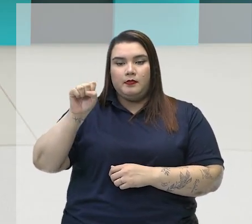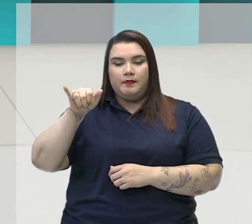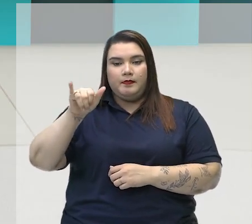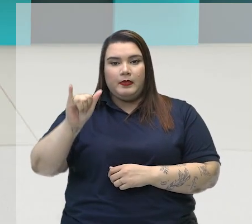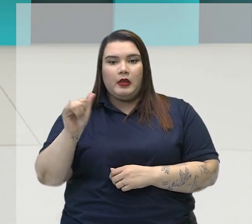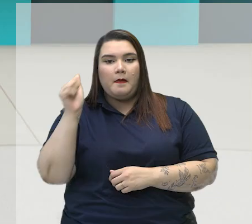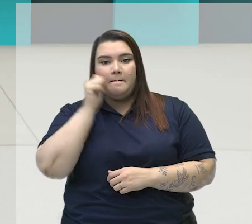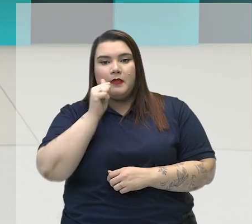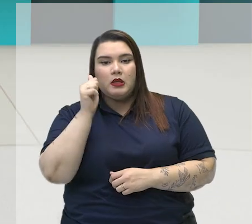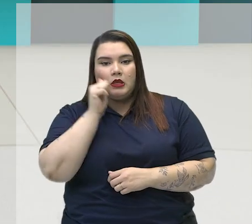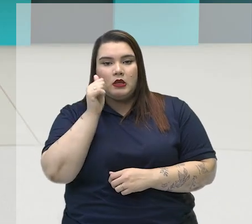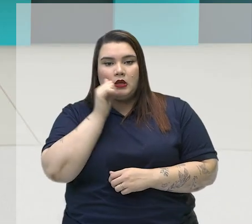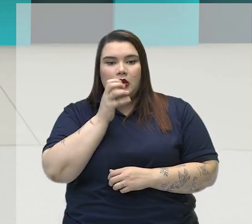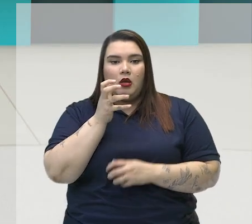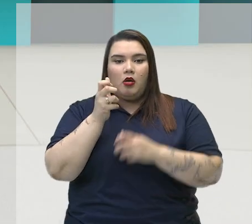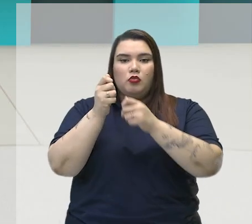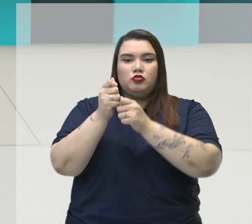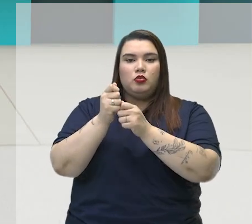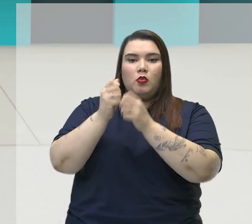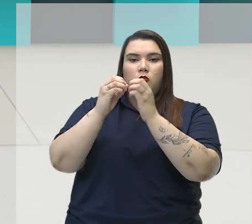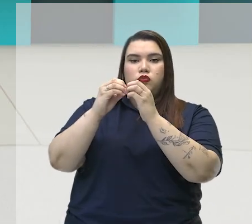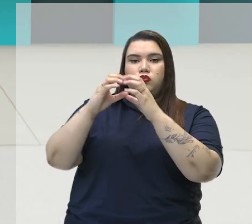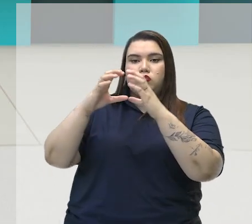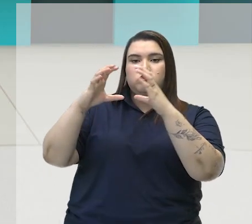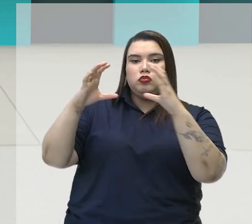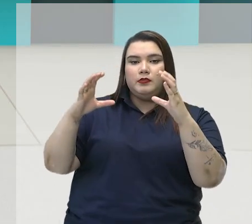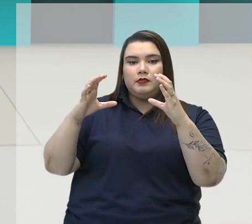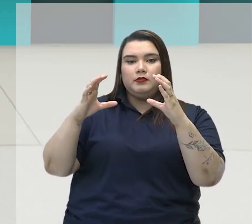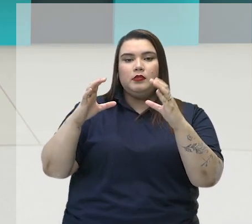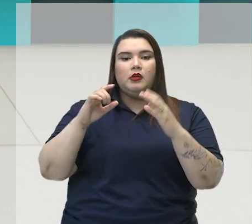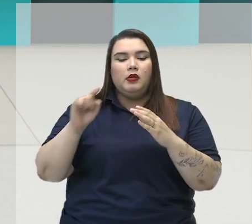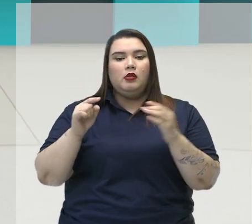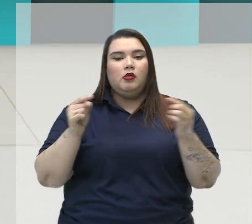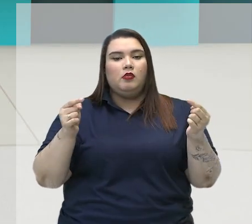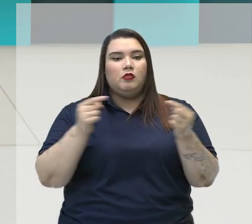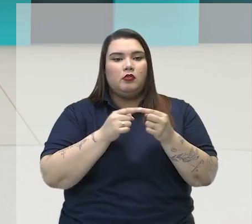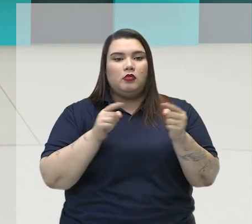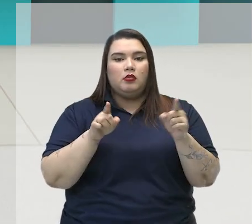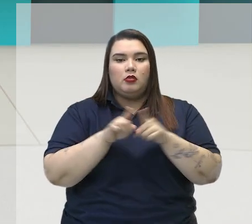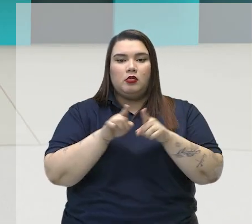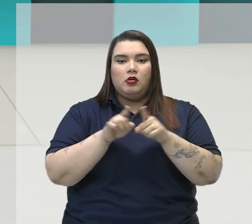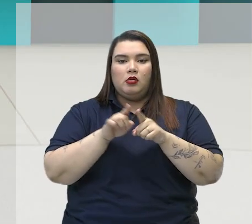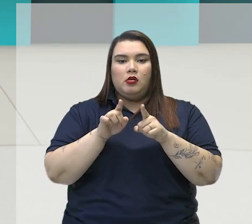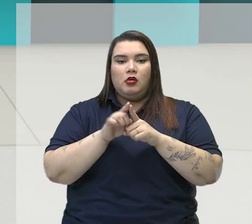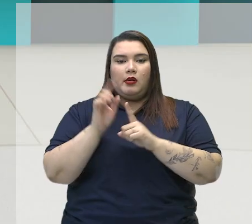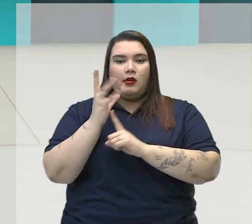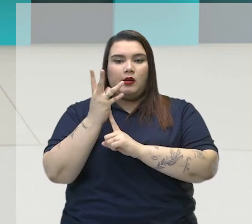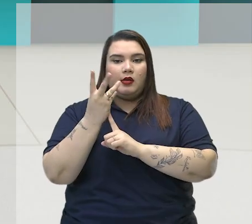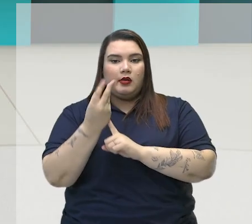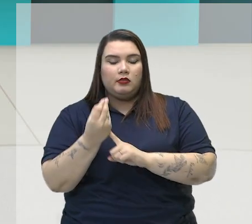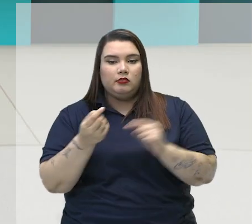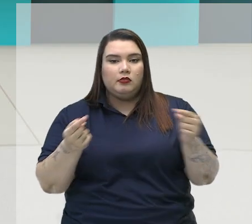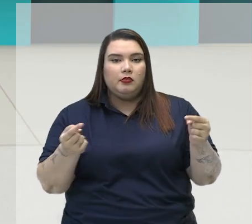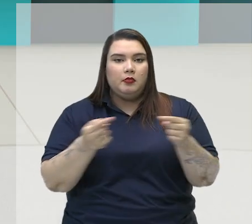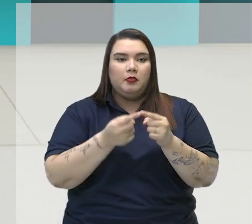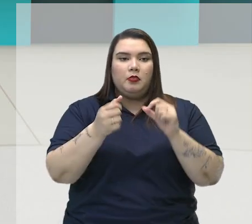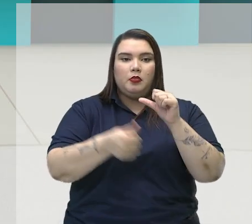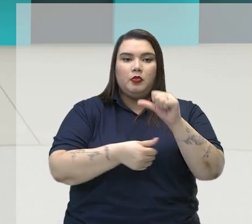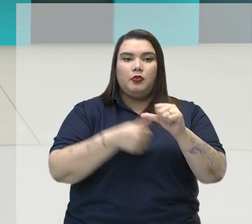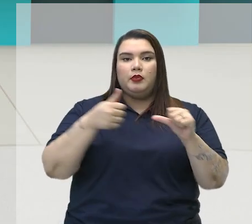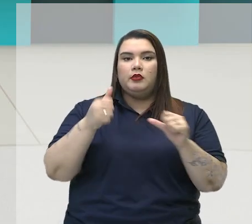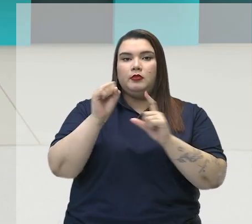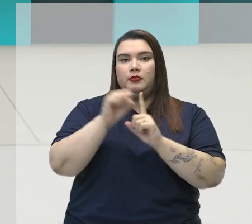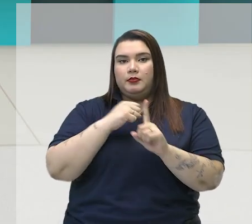seja, menina com balão. E aí, ele trabalha também como arte, como agente